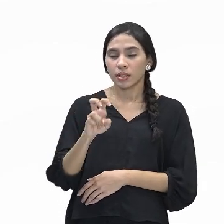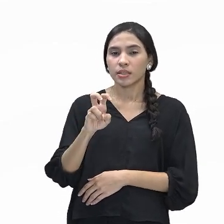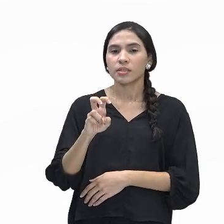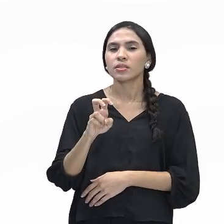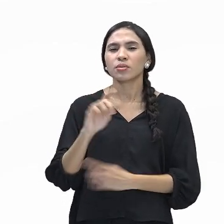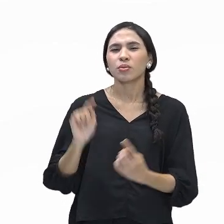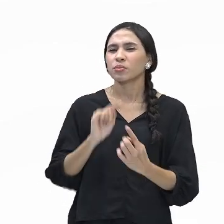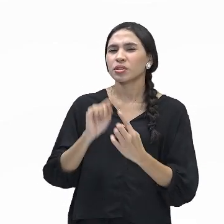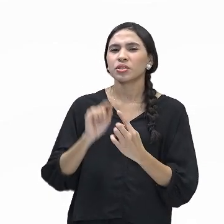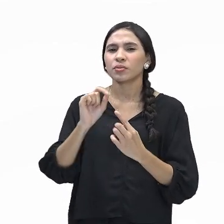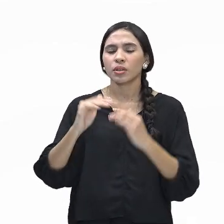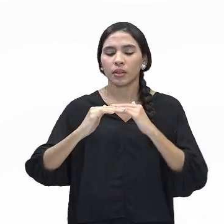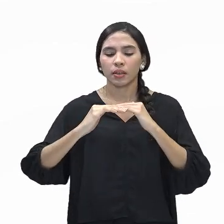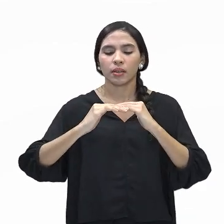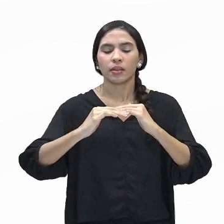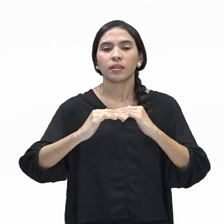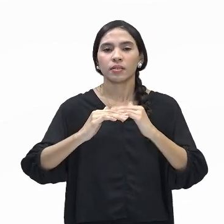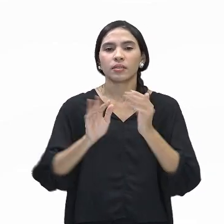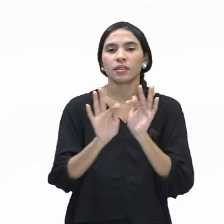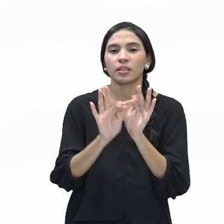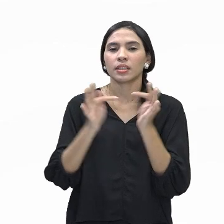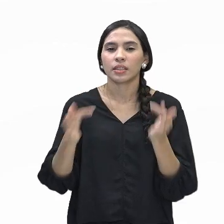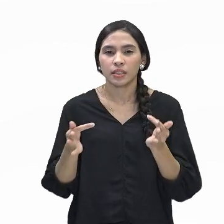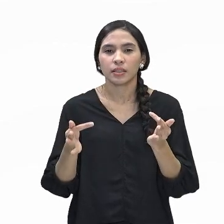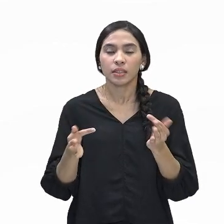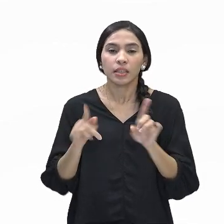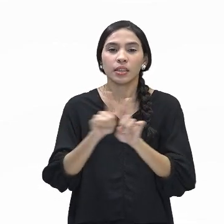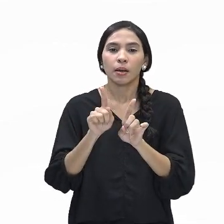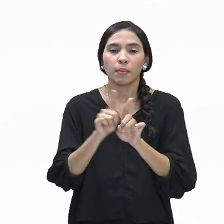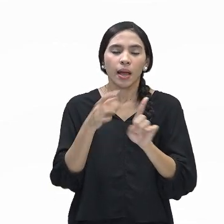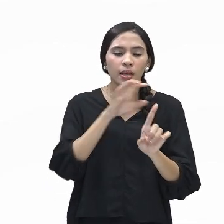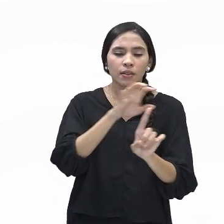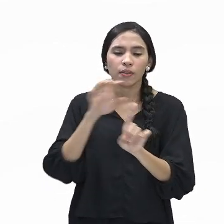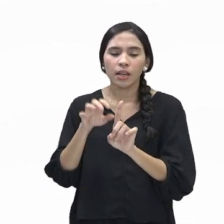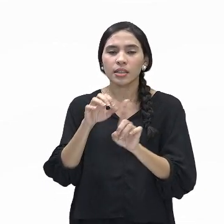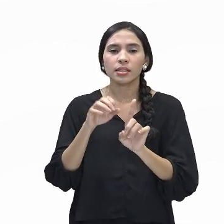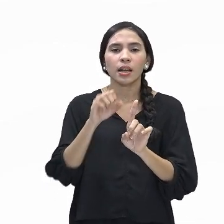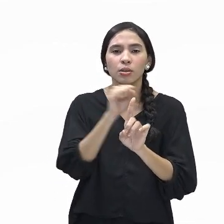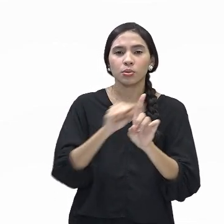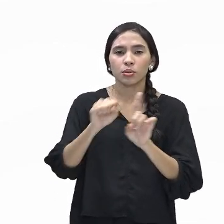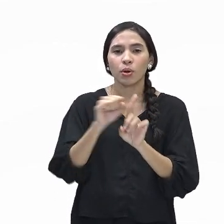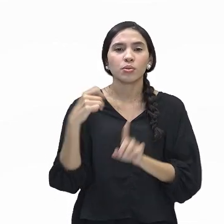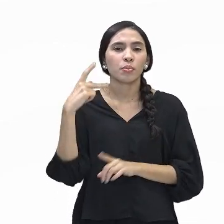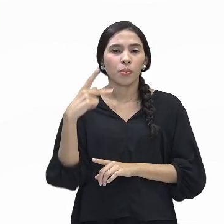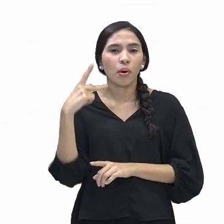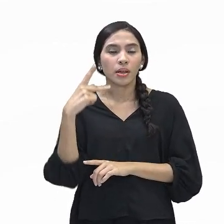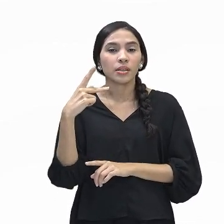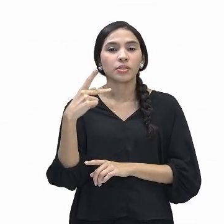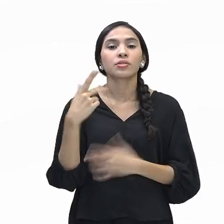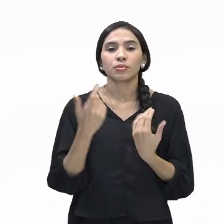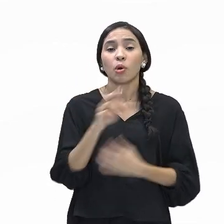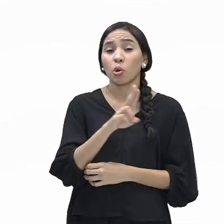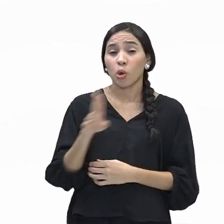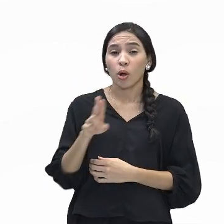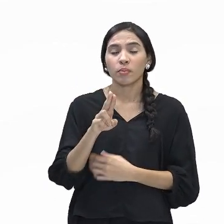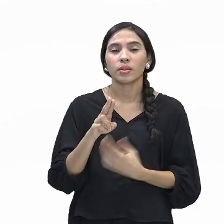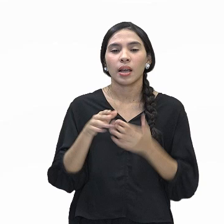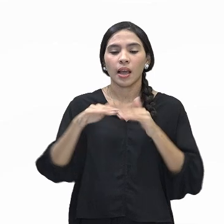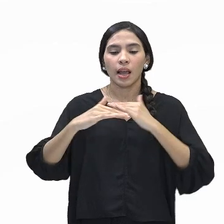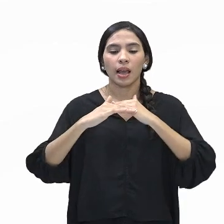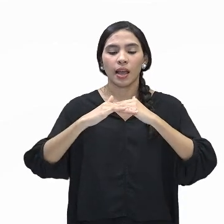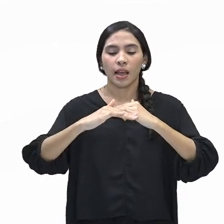e objetividade sociopolítico. Então aí, como o nome já está dizendo, um equilíbrio, né? Vão falar